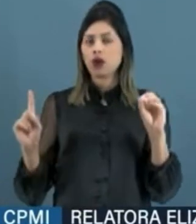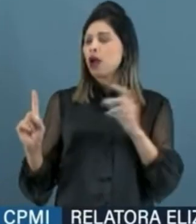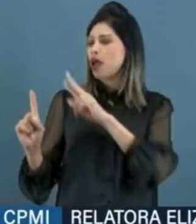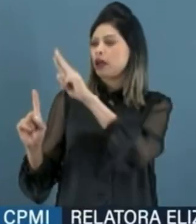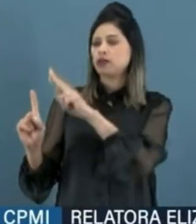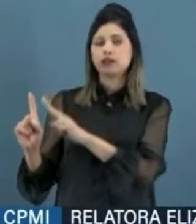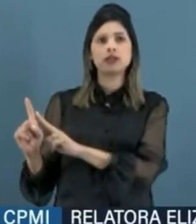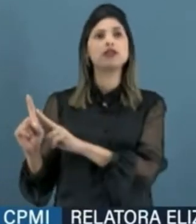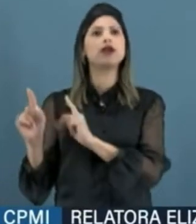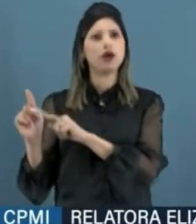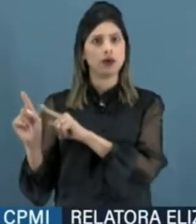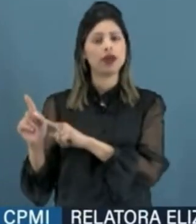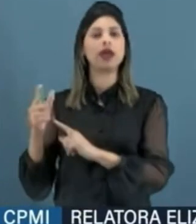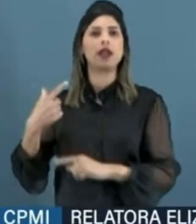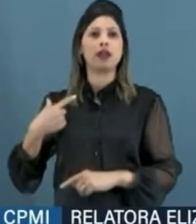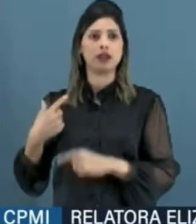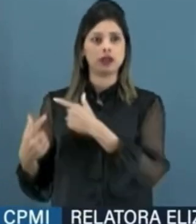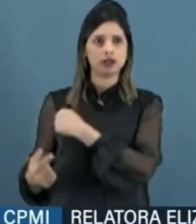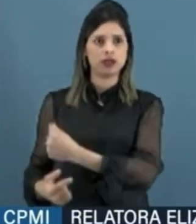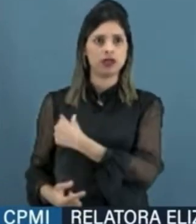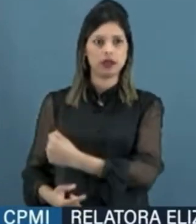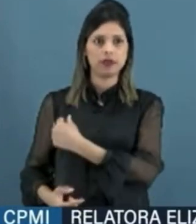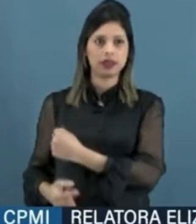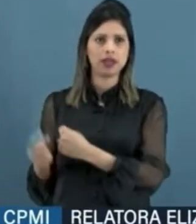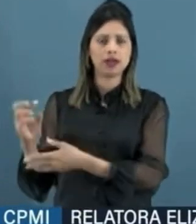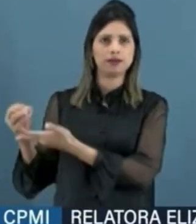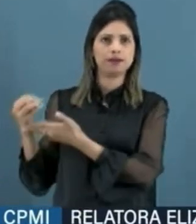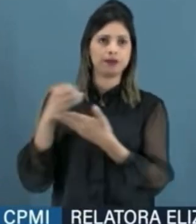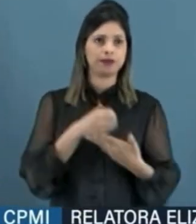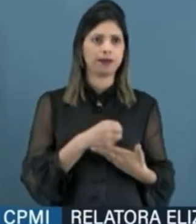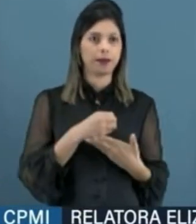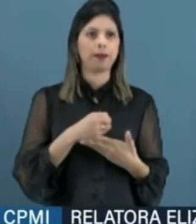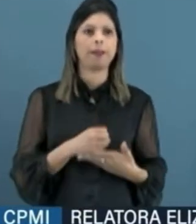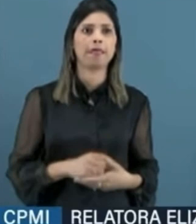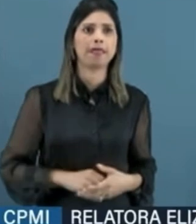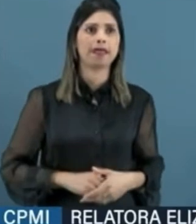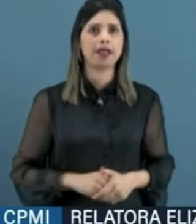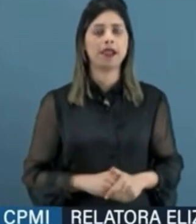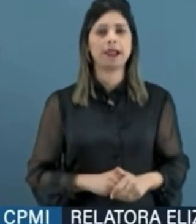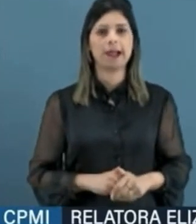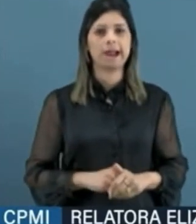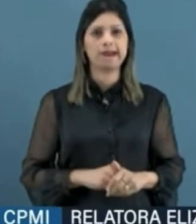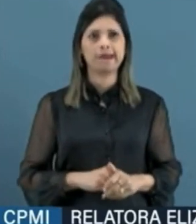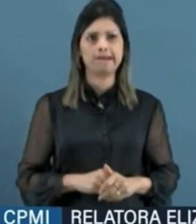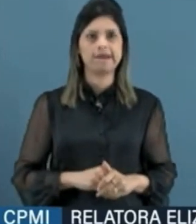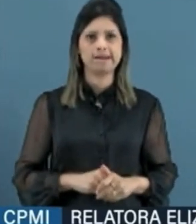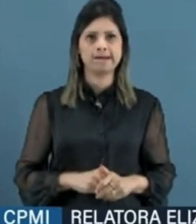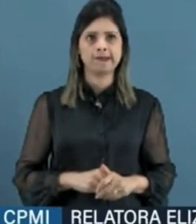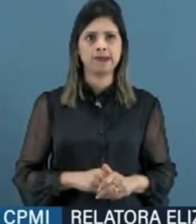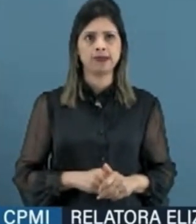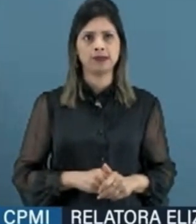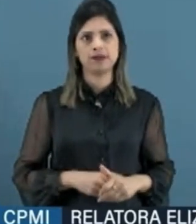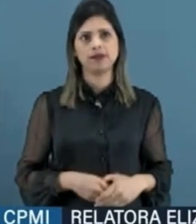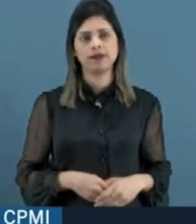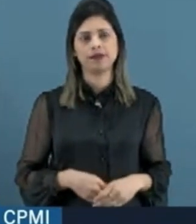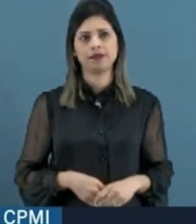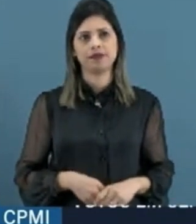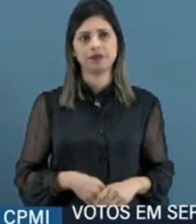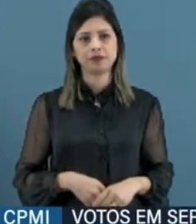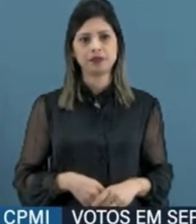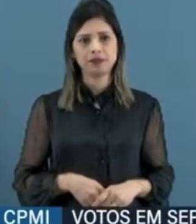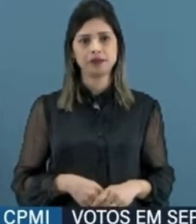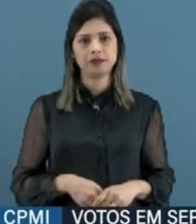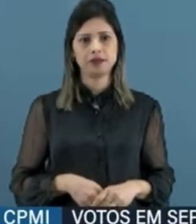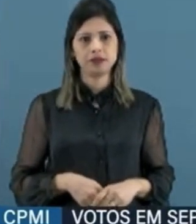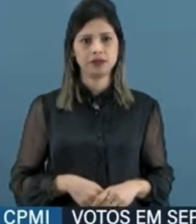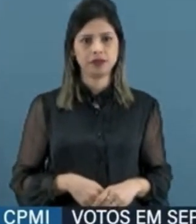na condição de relatora, quer dar uma palavra. Eu quero só fazer os meus cumprimentos à deputada Jandira